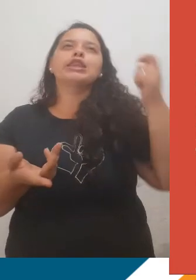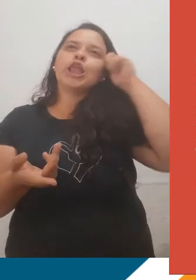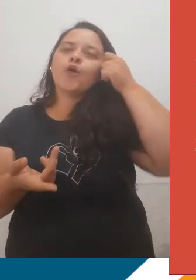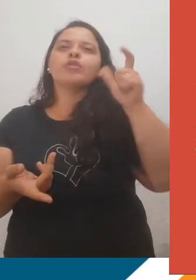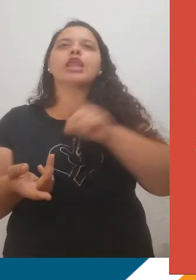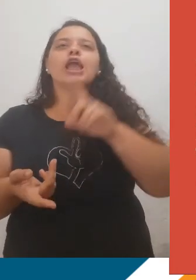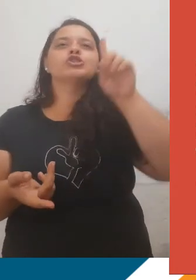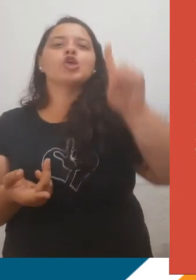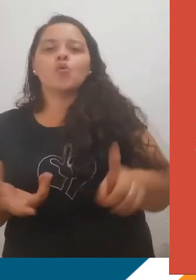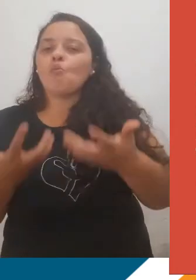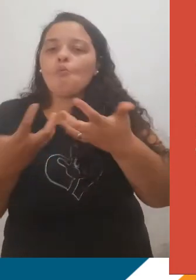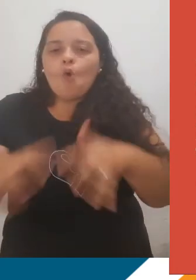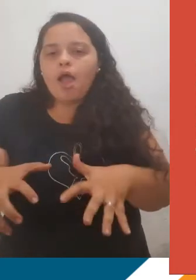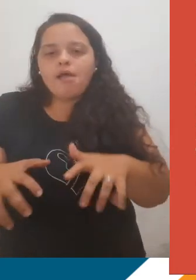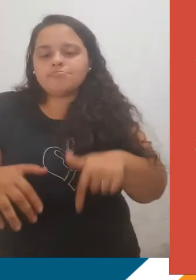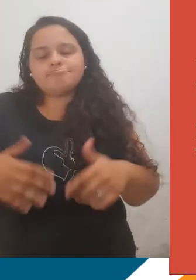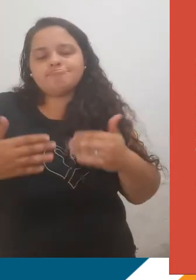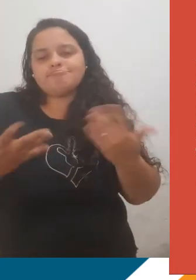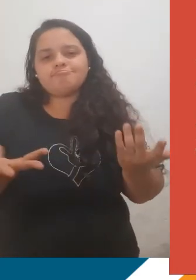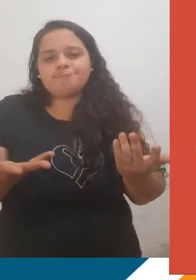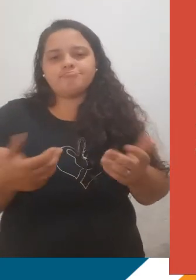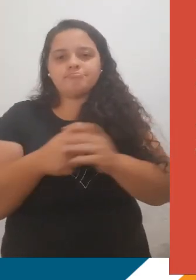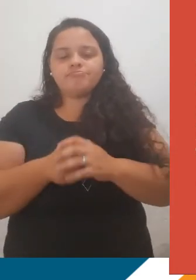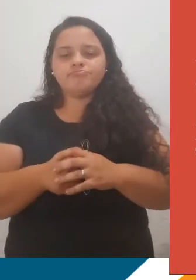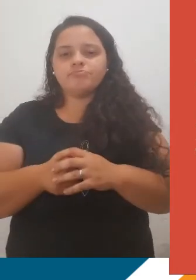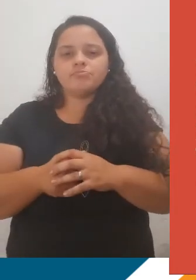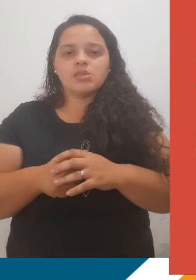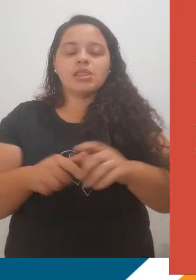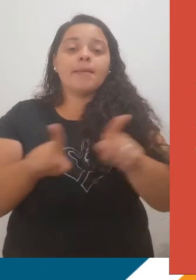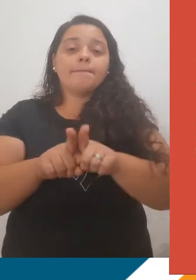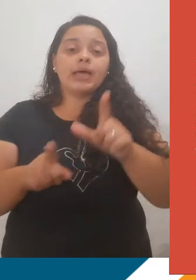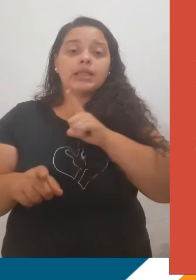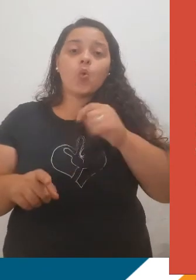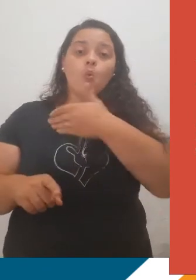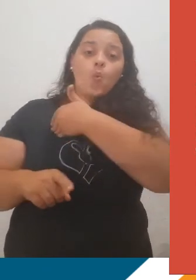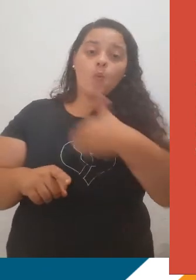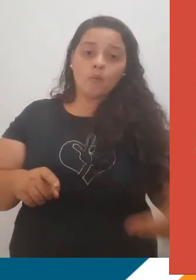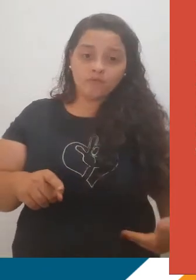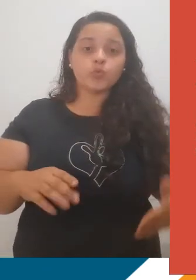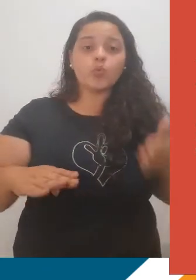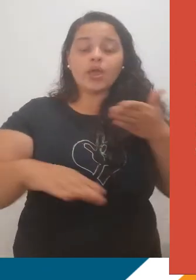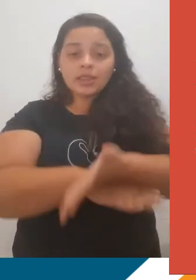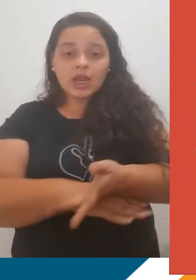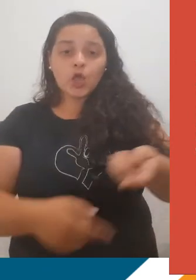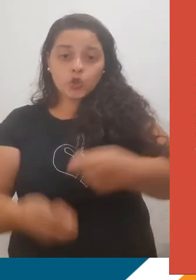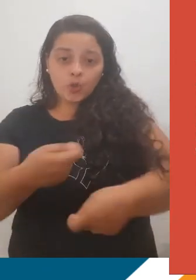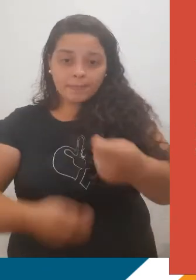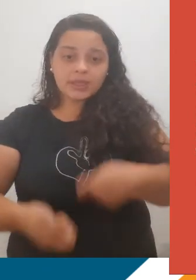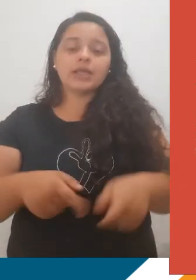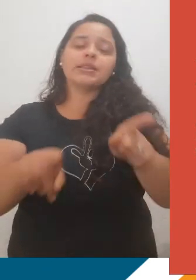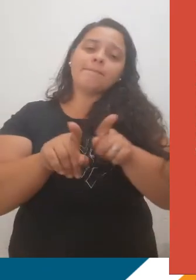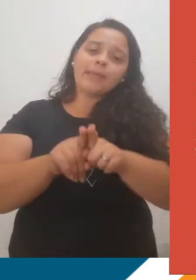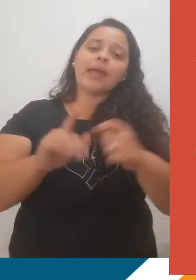e também com esse Estado que está intervindo na economia e que é marcado também